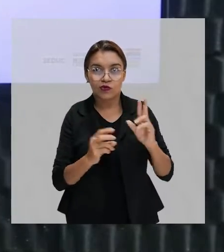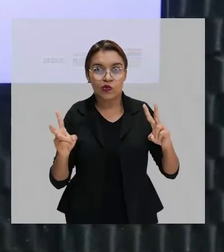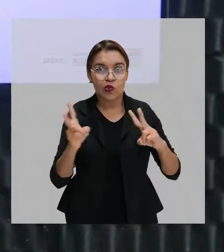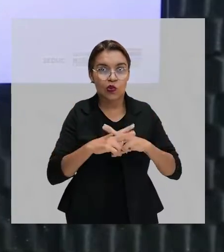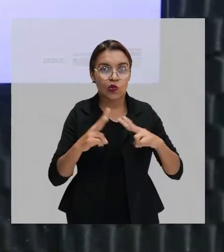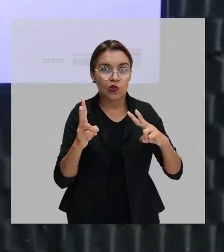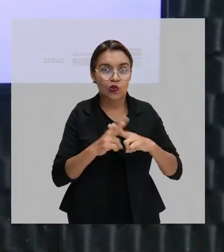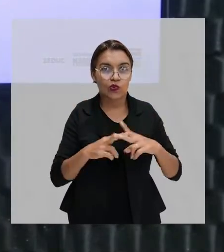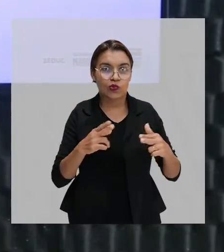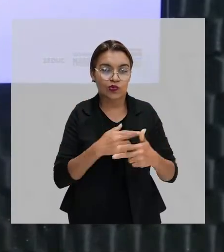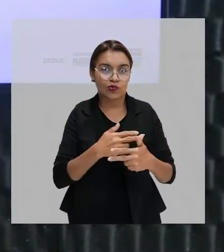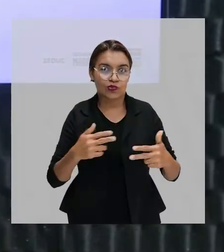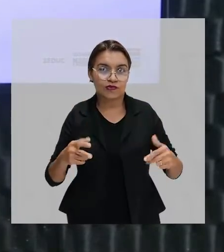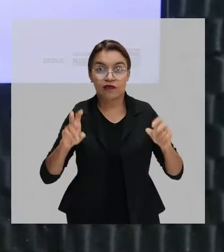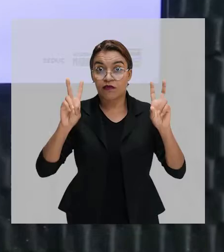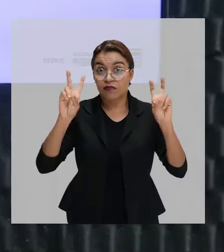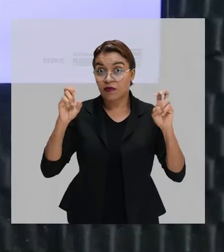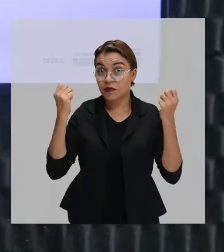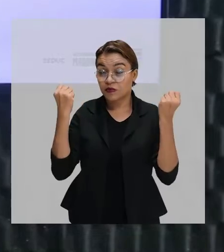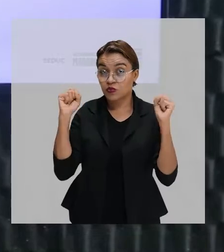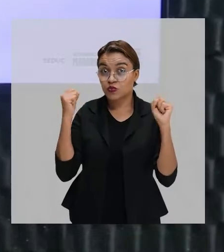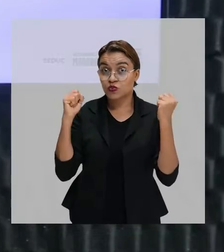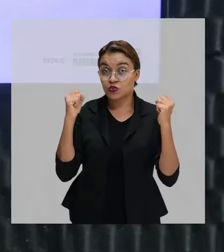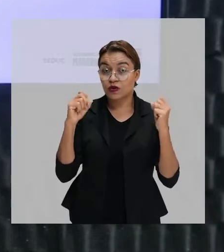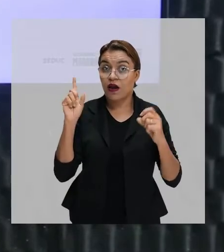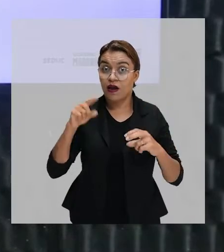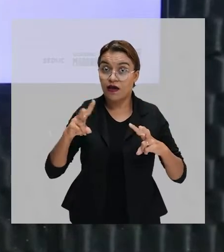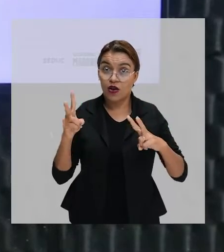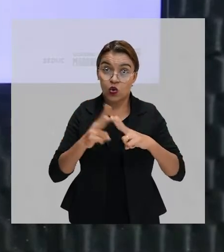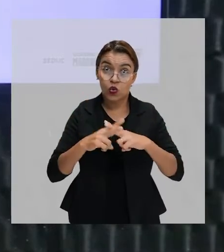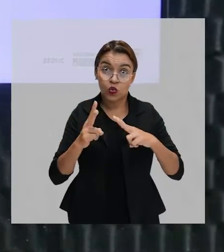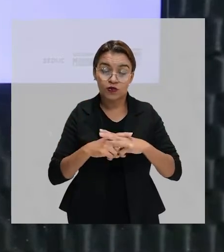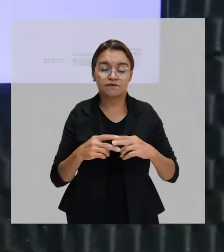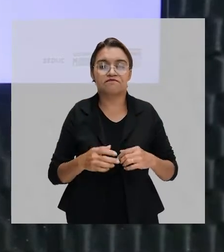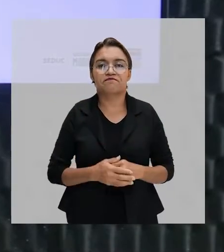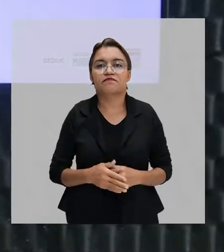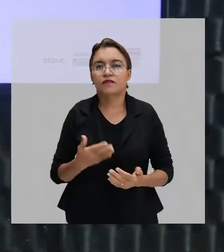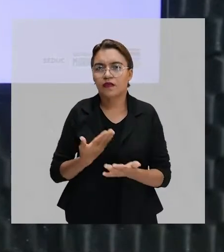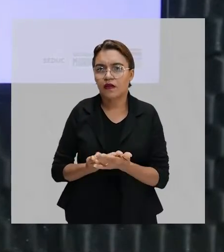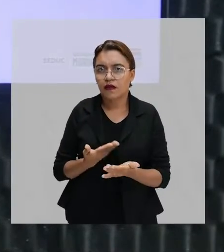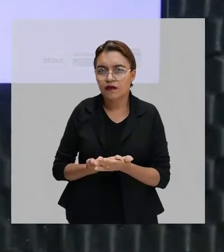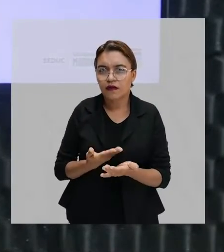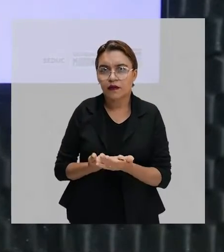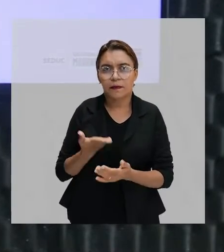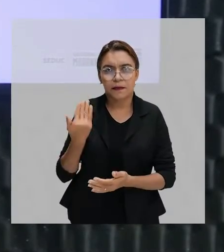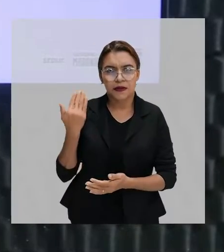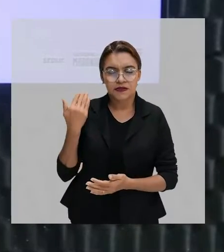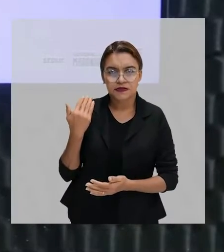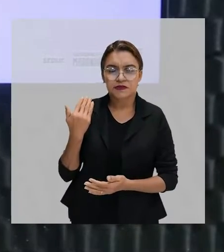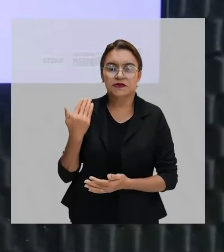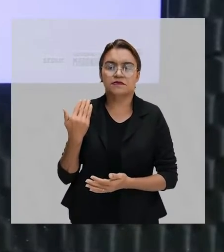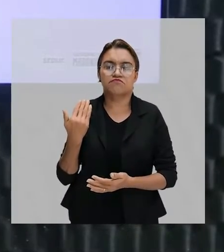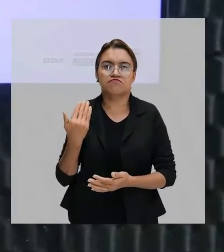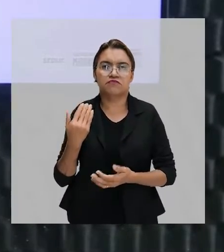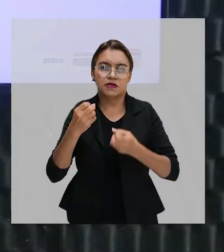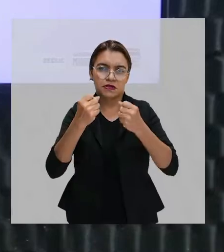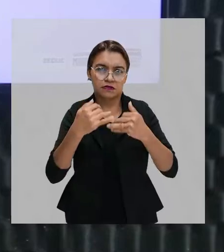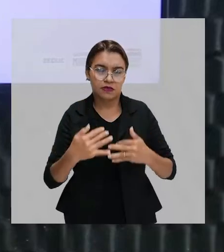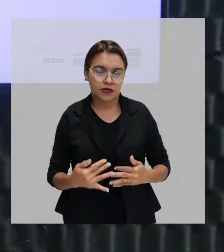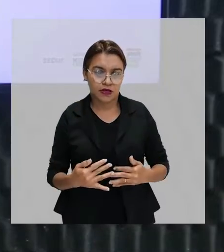unidade temática da educação física que é as lutas na aula passada nós fizemos uma diferenciação